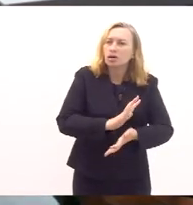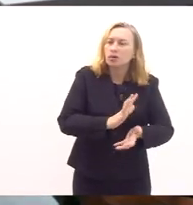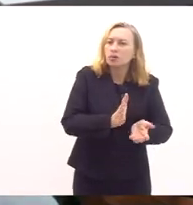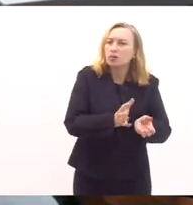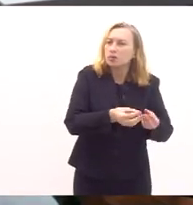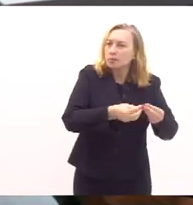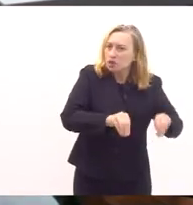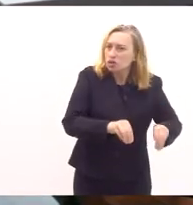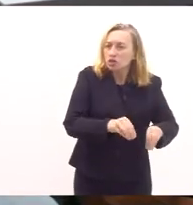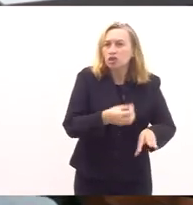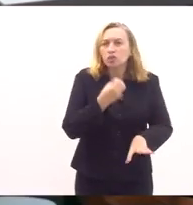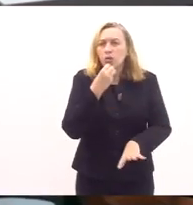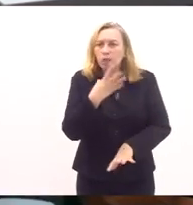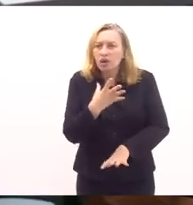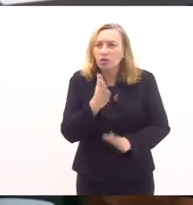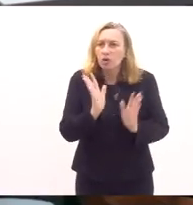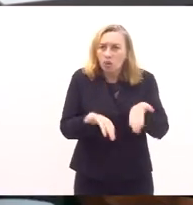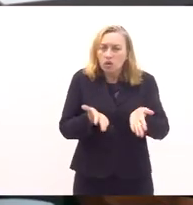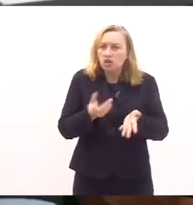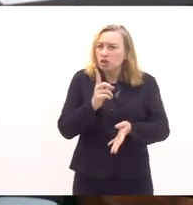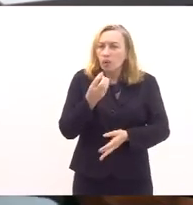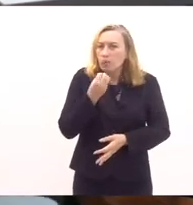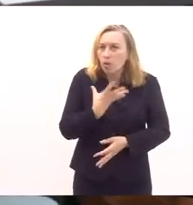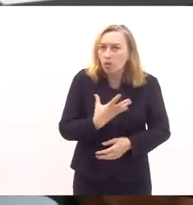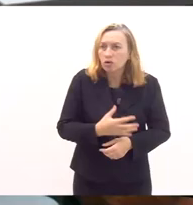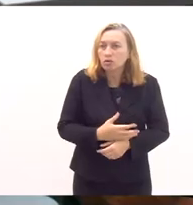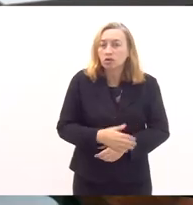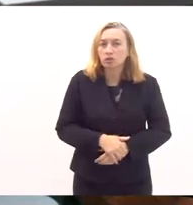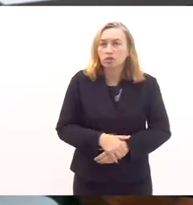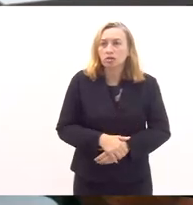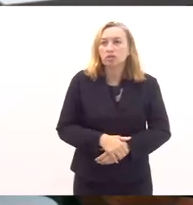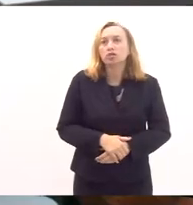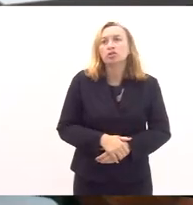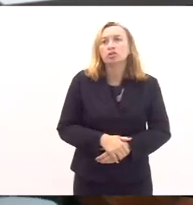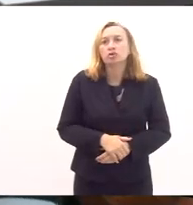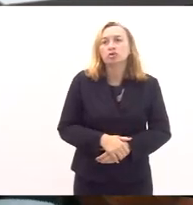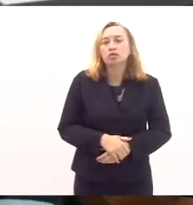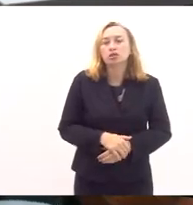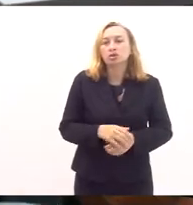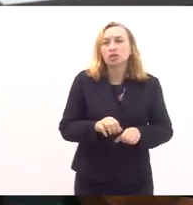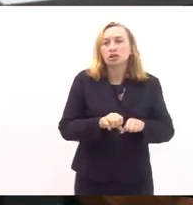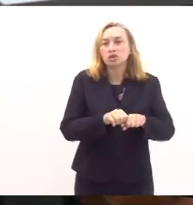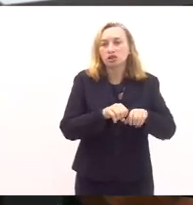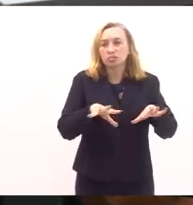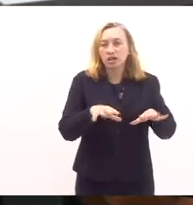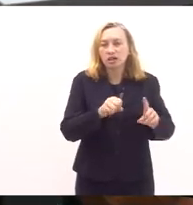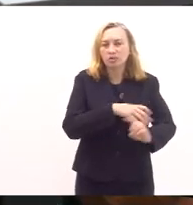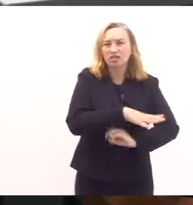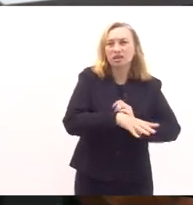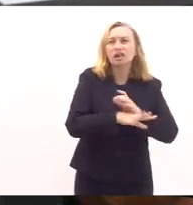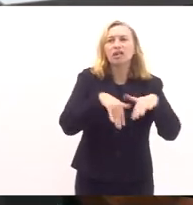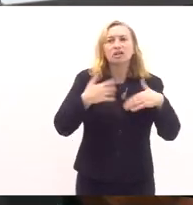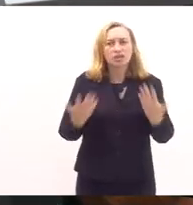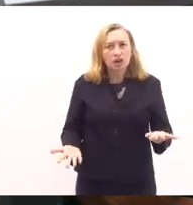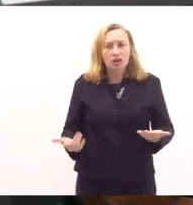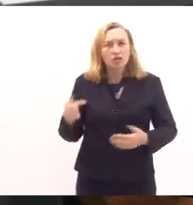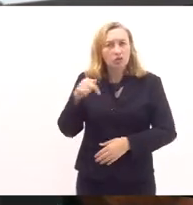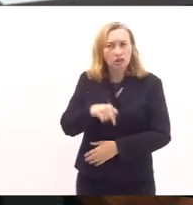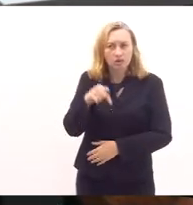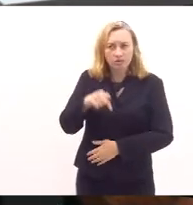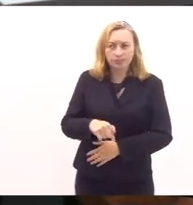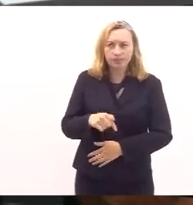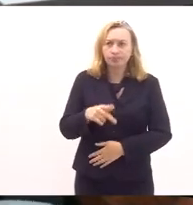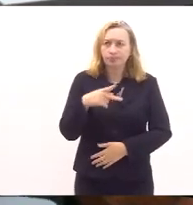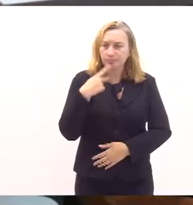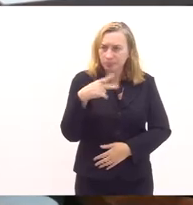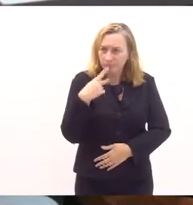hoje não presta, não presta. E invoca isso para a sociedade. Então, eu estou aqui numa situação de